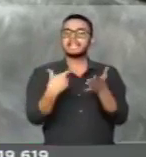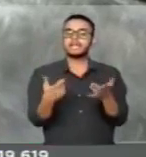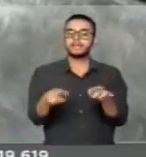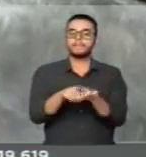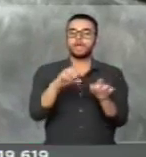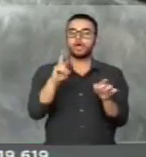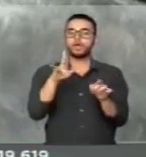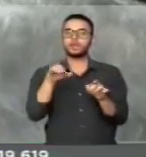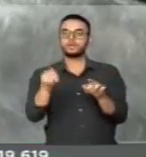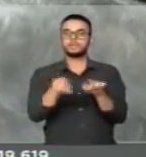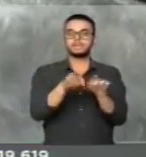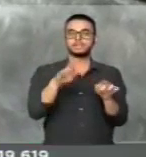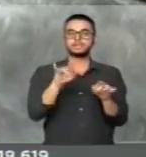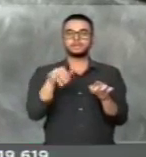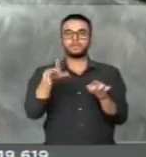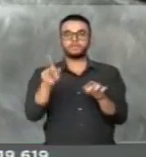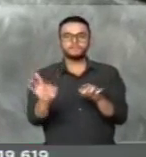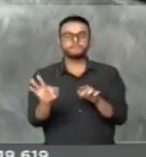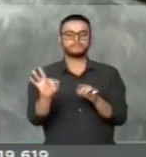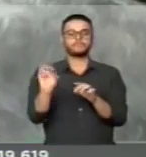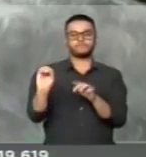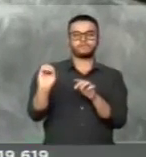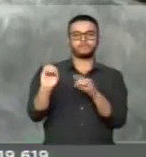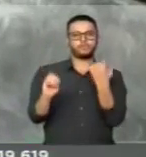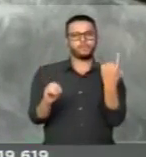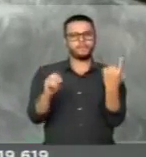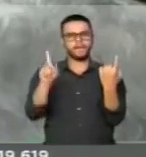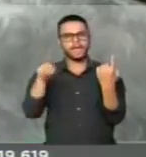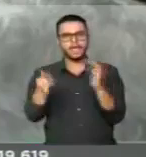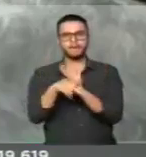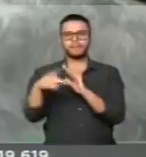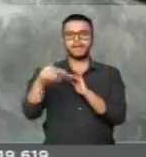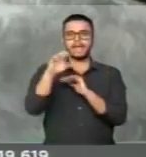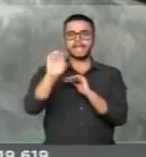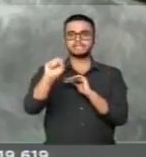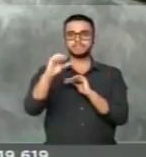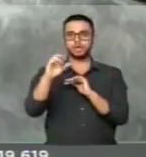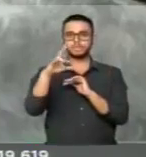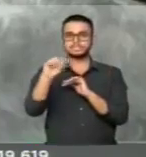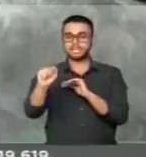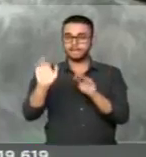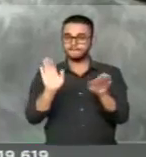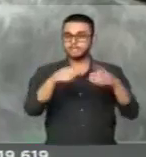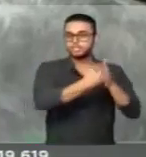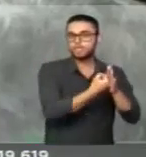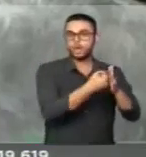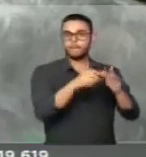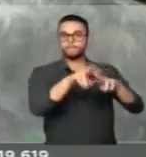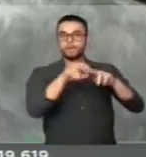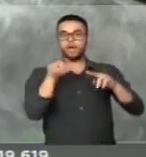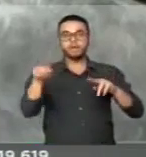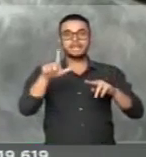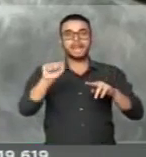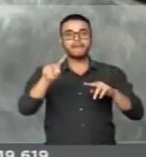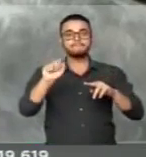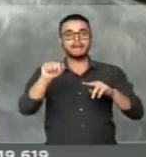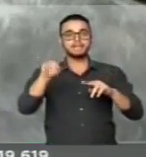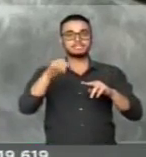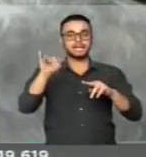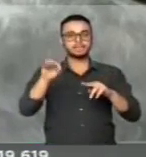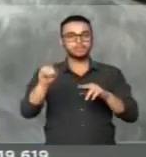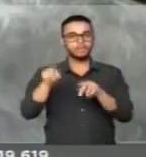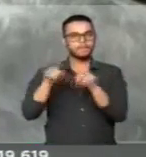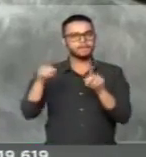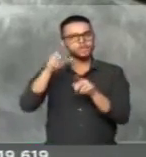Triunfo, sede em Edimburgo, na Escócia, fechada em função da Operação Lava Jato. Cunha é o único signatário autorizado